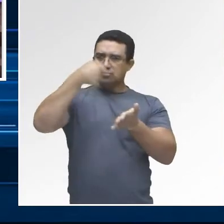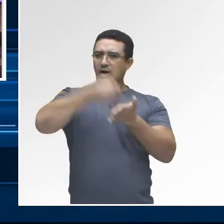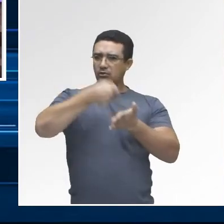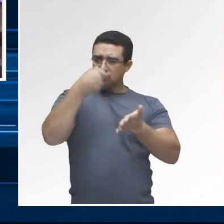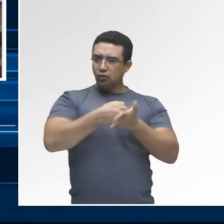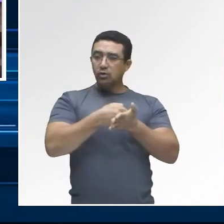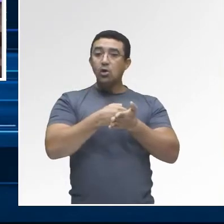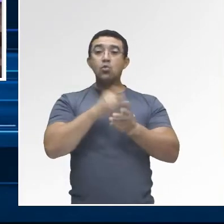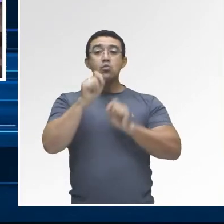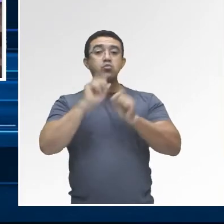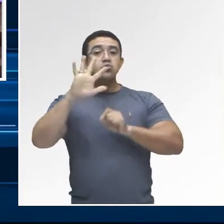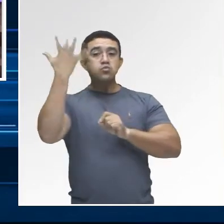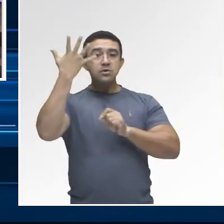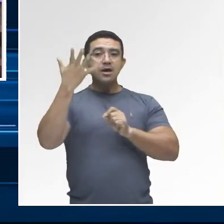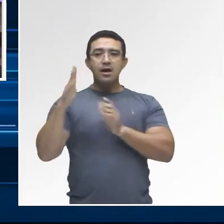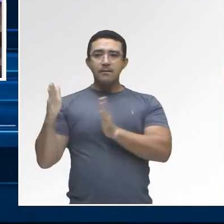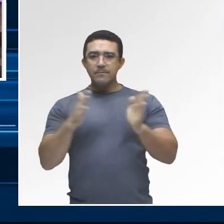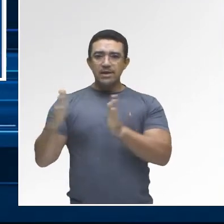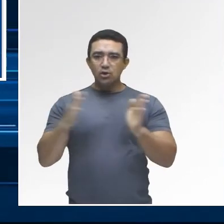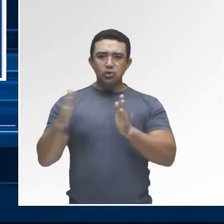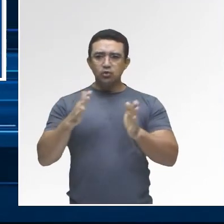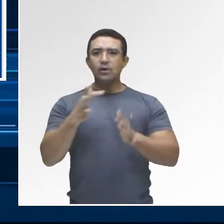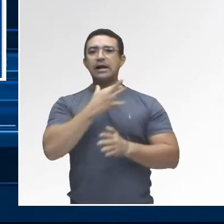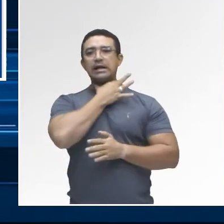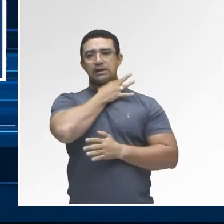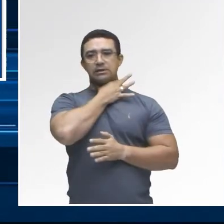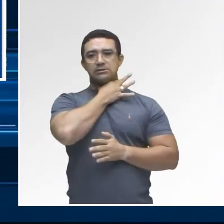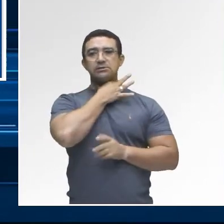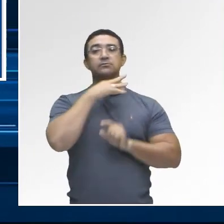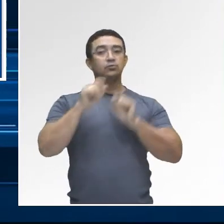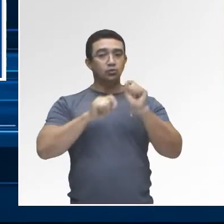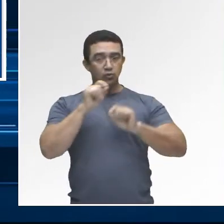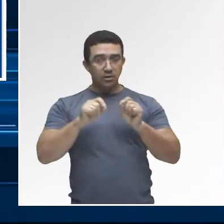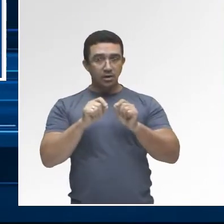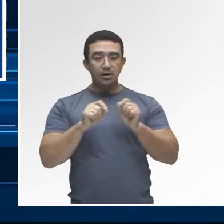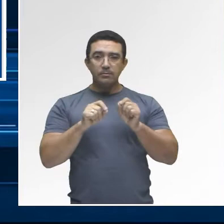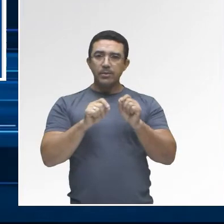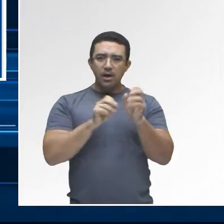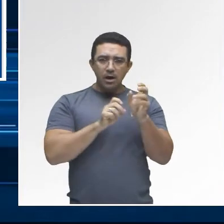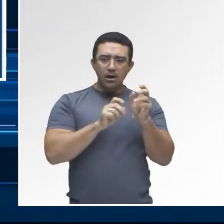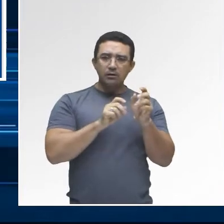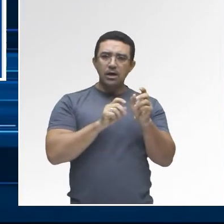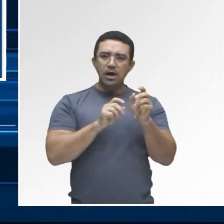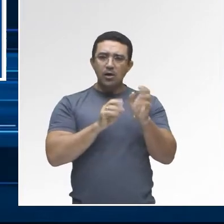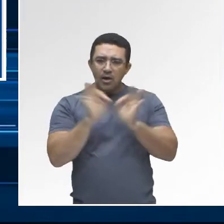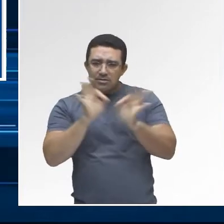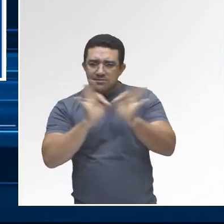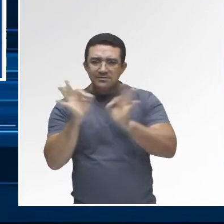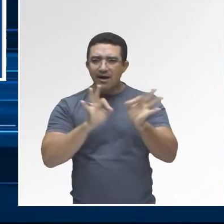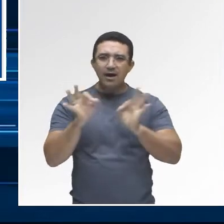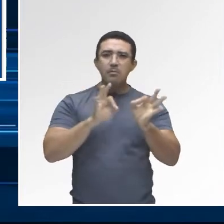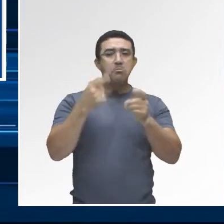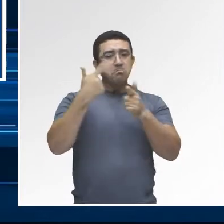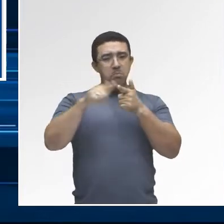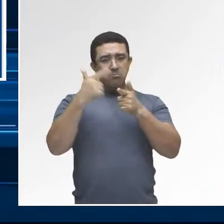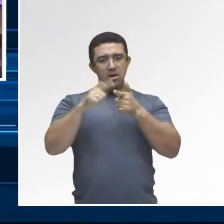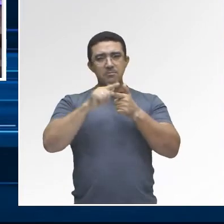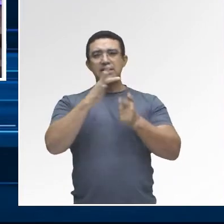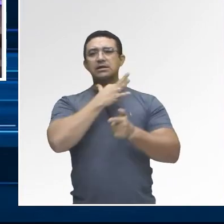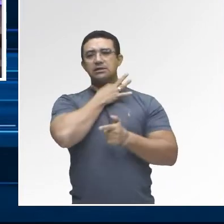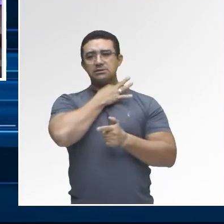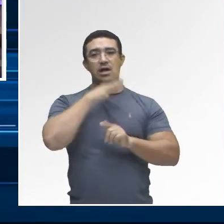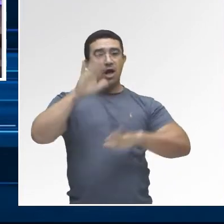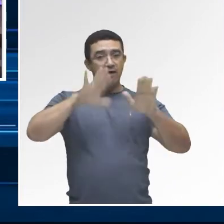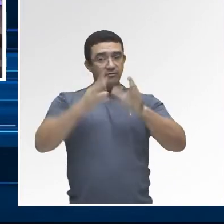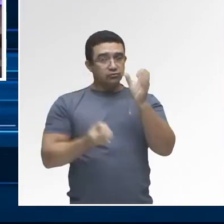de crises para resolver situações que fugiam ali ao controle dos governantes, tá? A gente